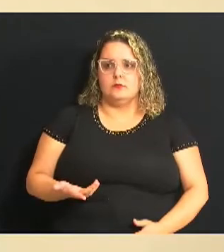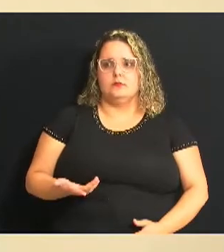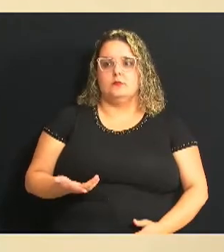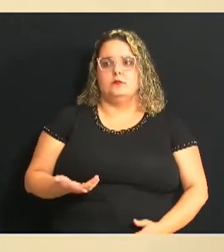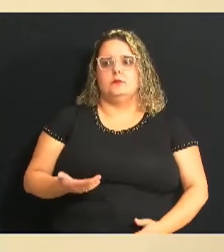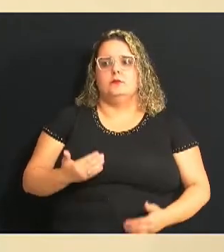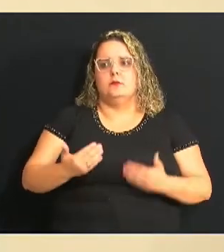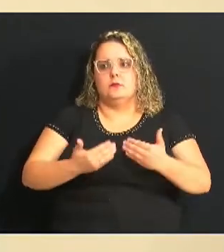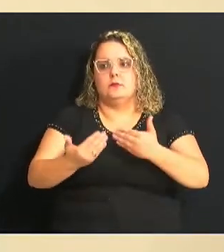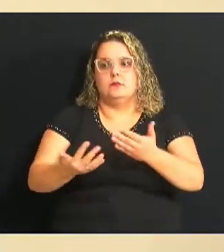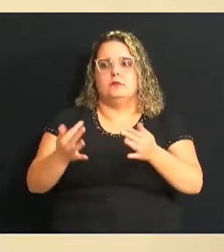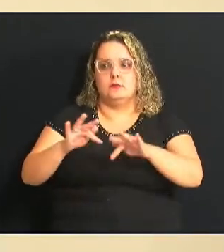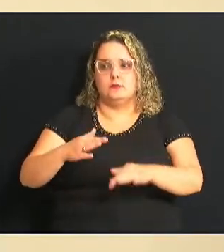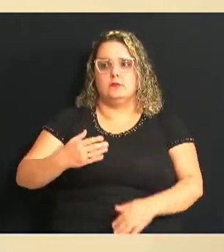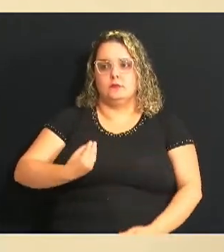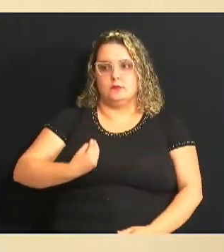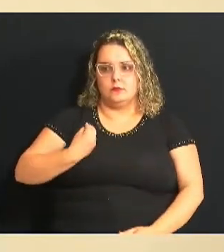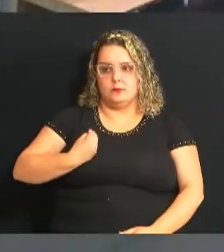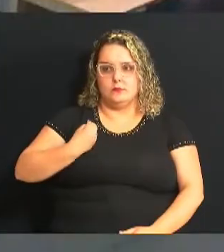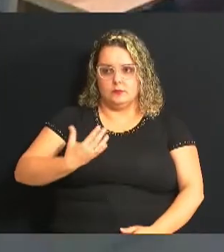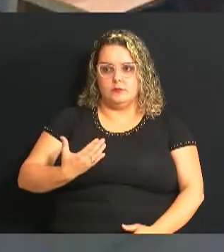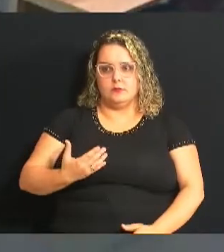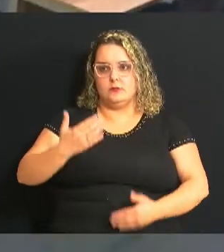dias. Muito obrigado.